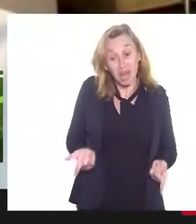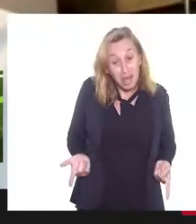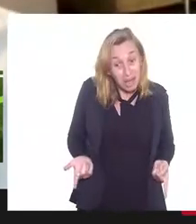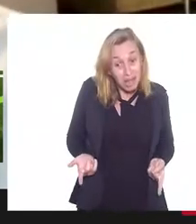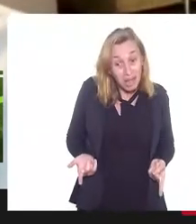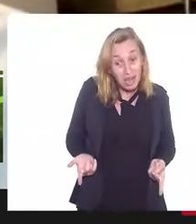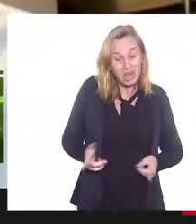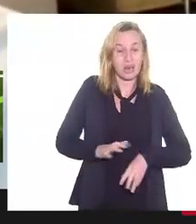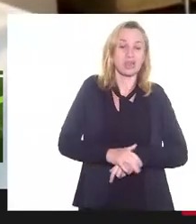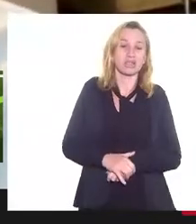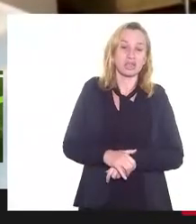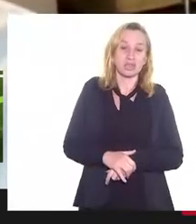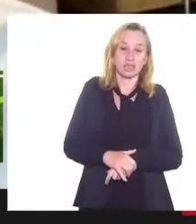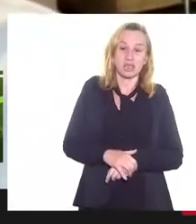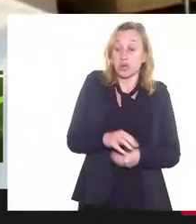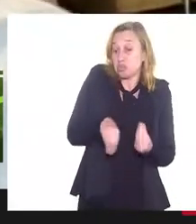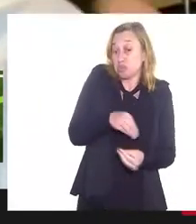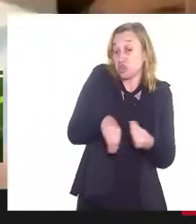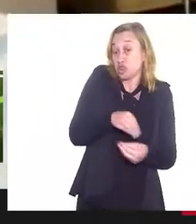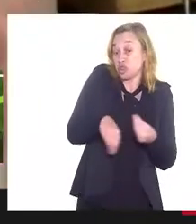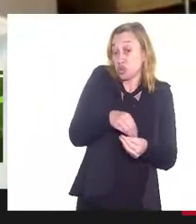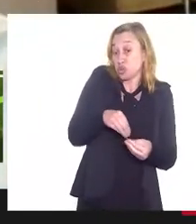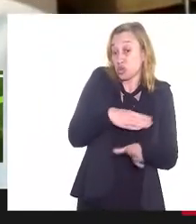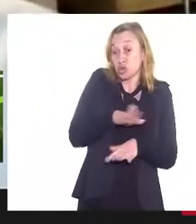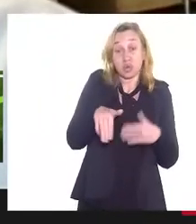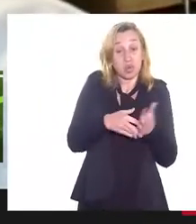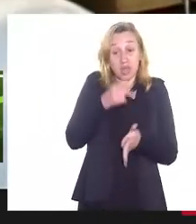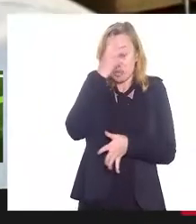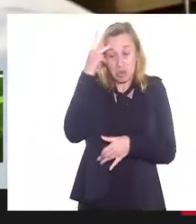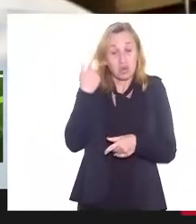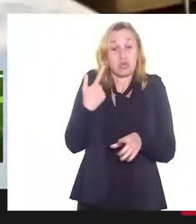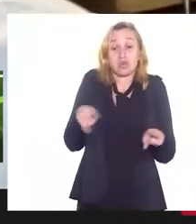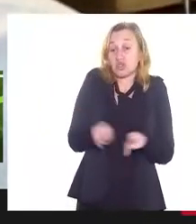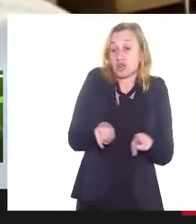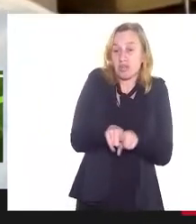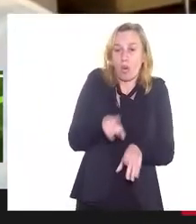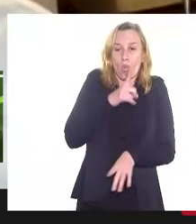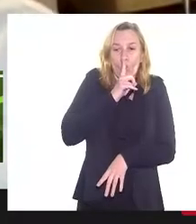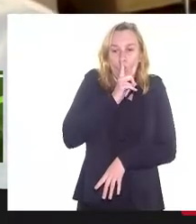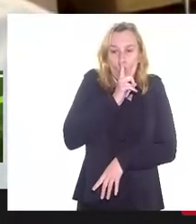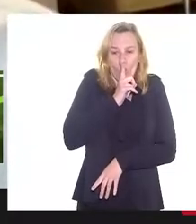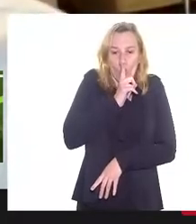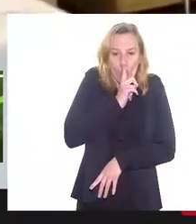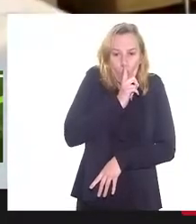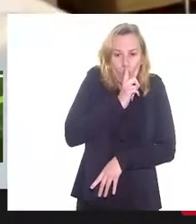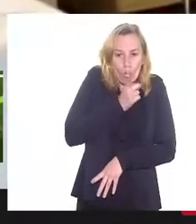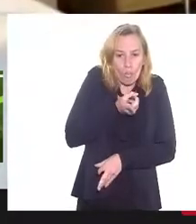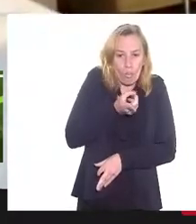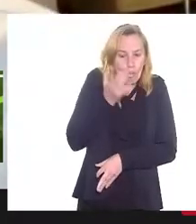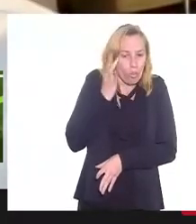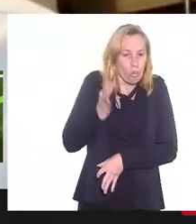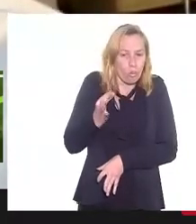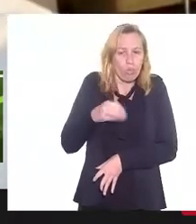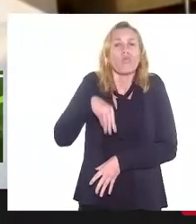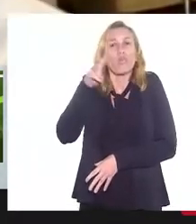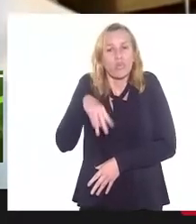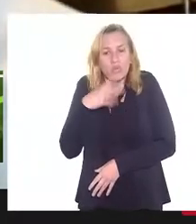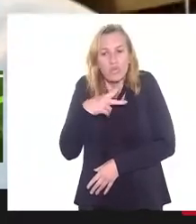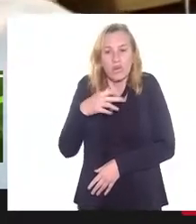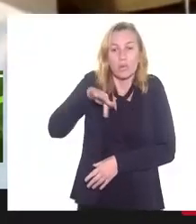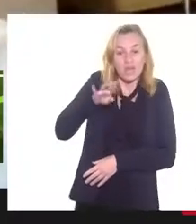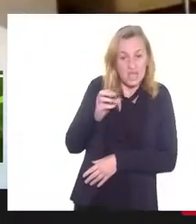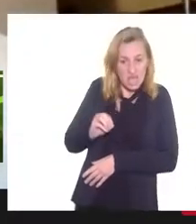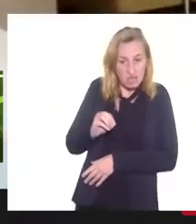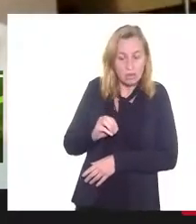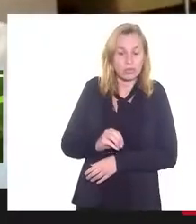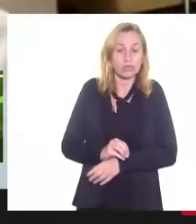você mistura, todo mundo também se silencia. Quem falou foi isso, eu não sei se foi o Marcelo Jassanã, a verdade é